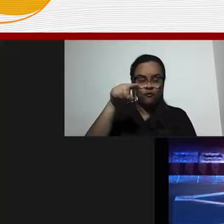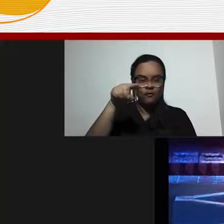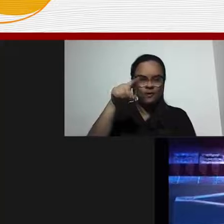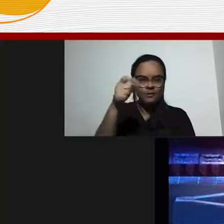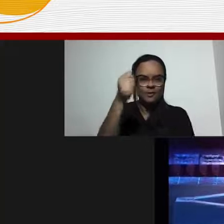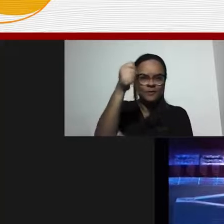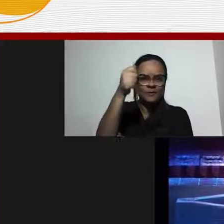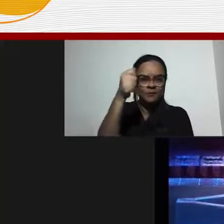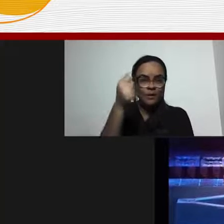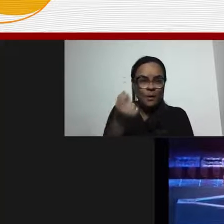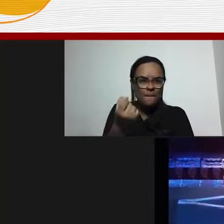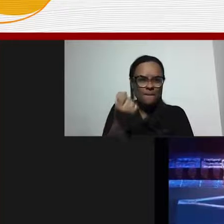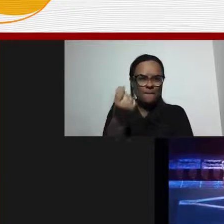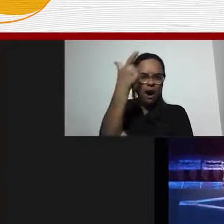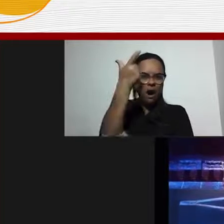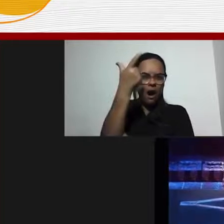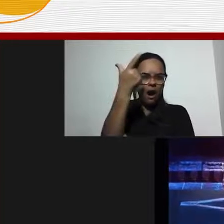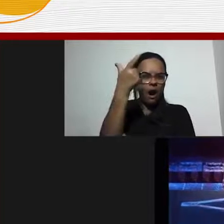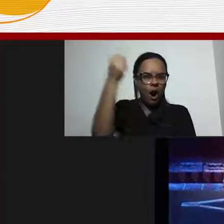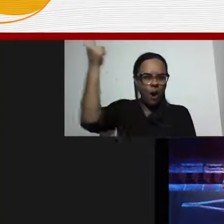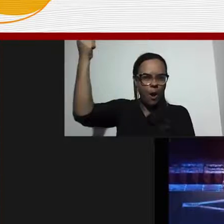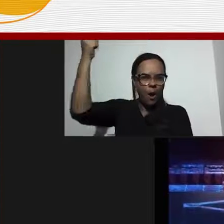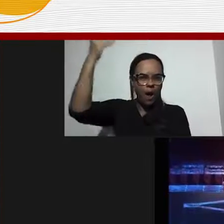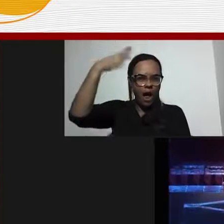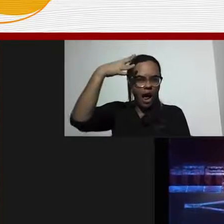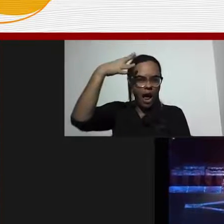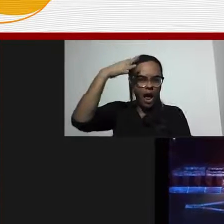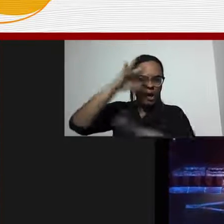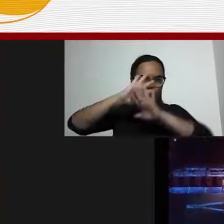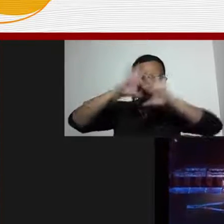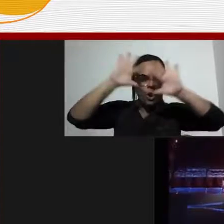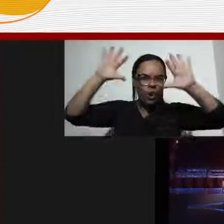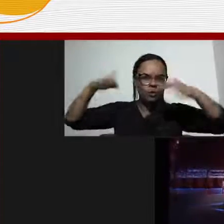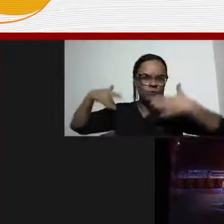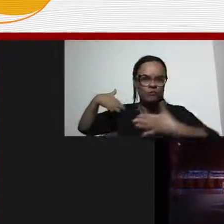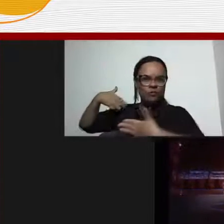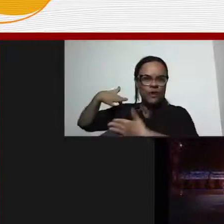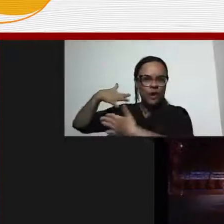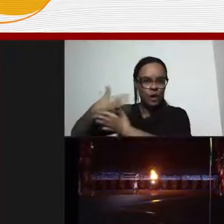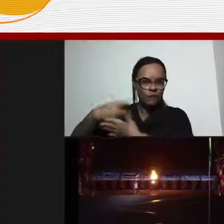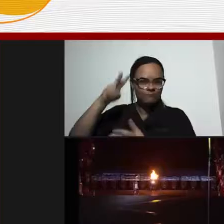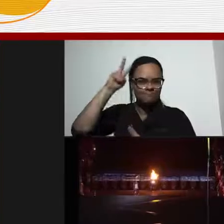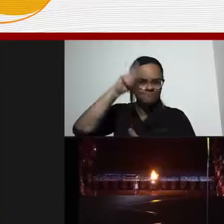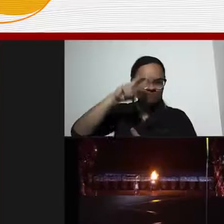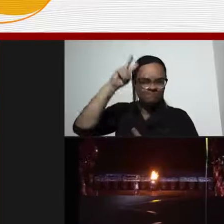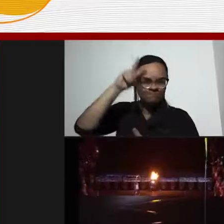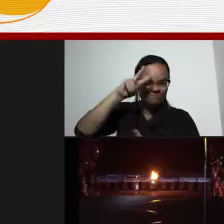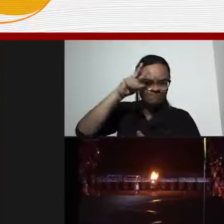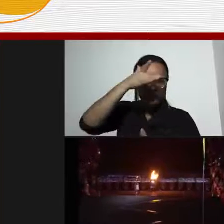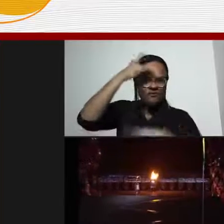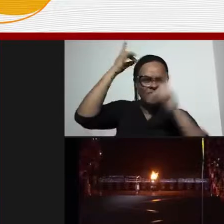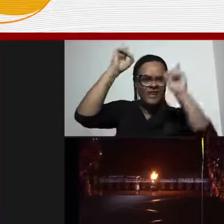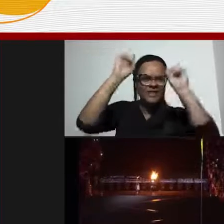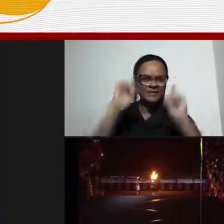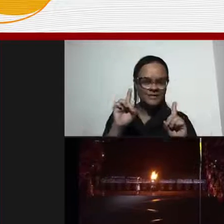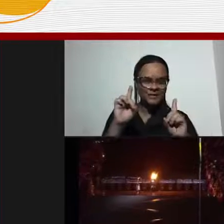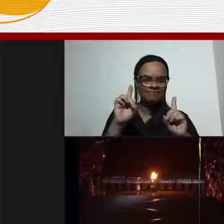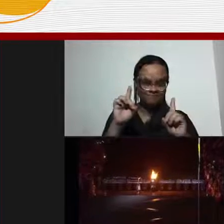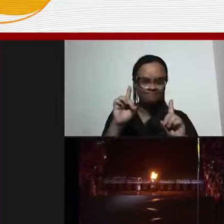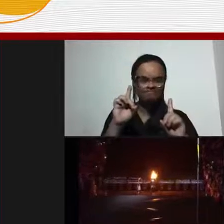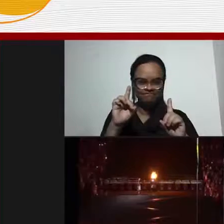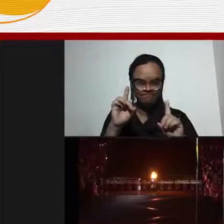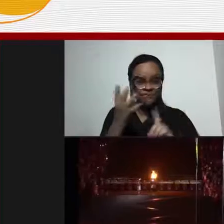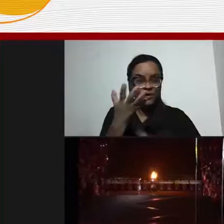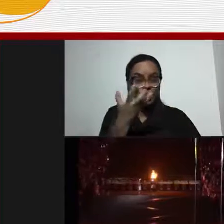o farol que clareia a trajetória de toda pessoa com deficiência que